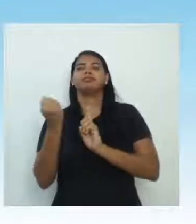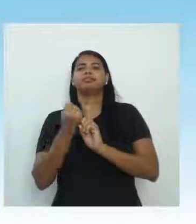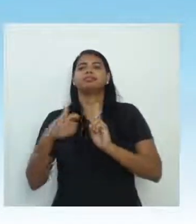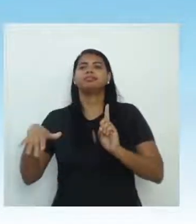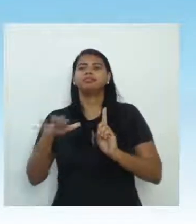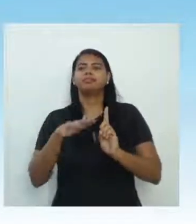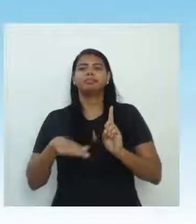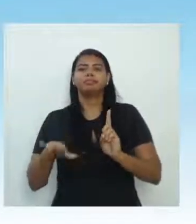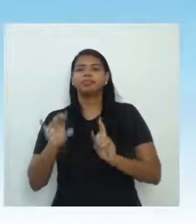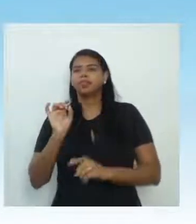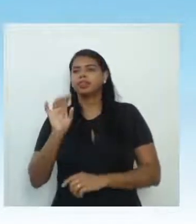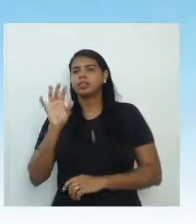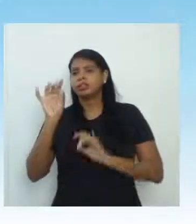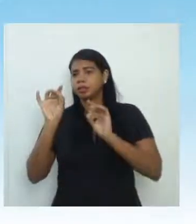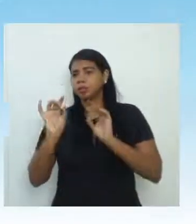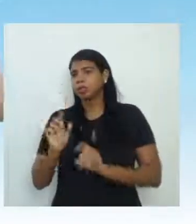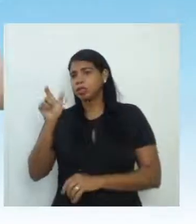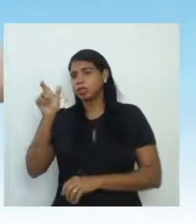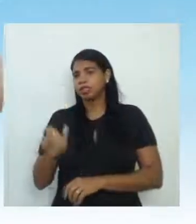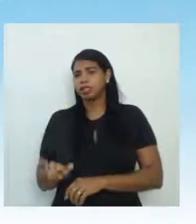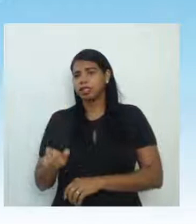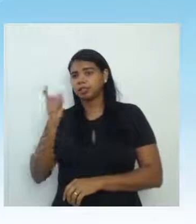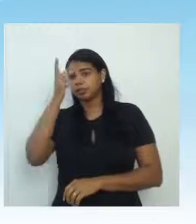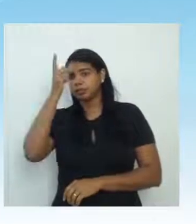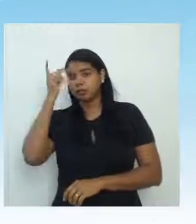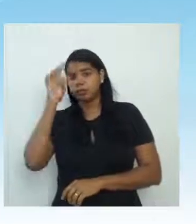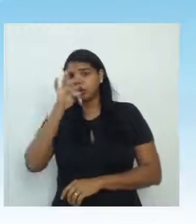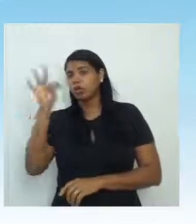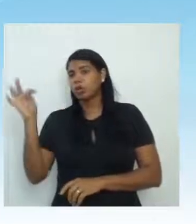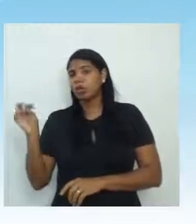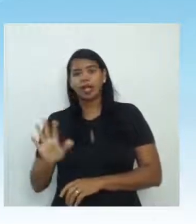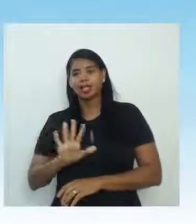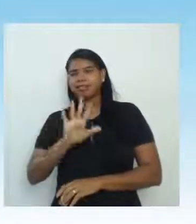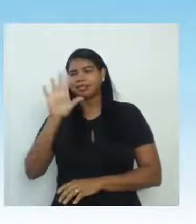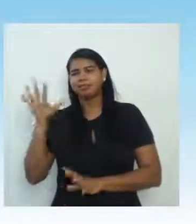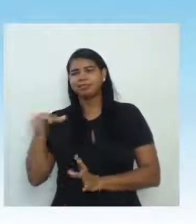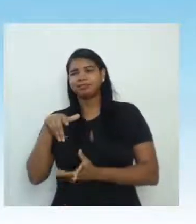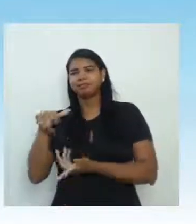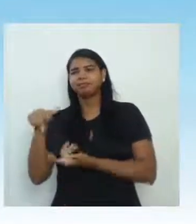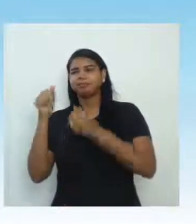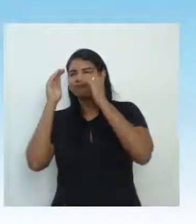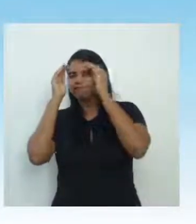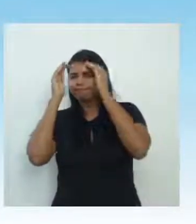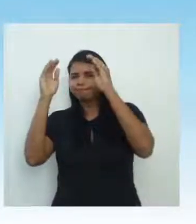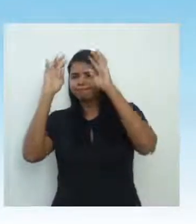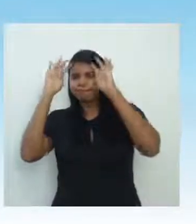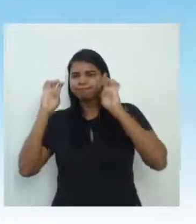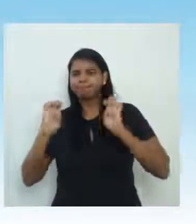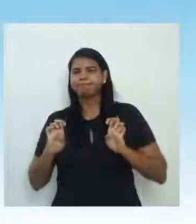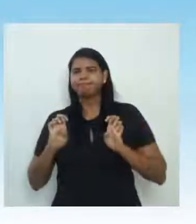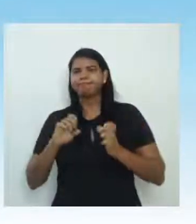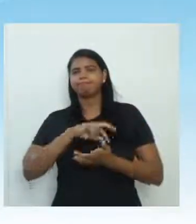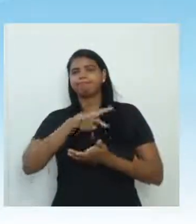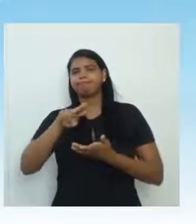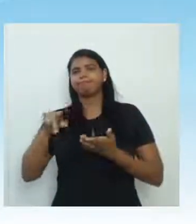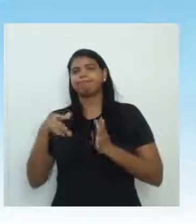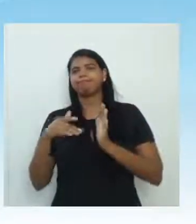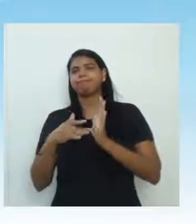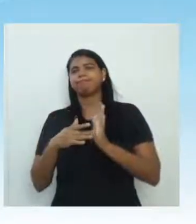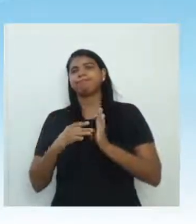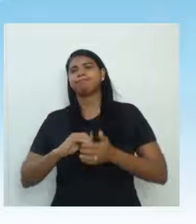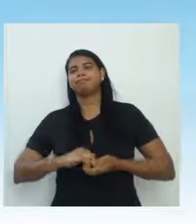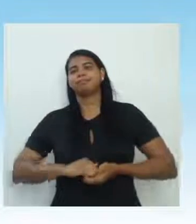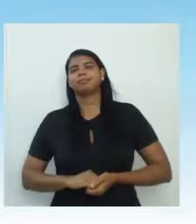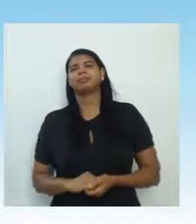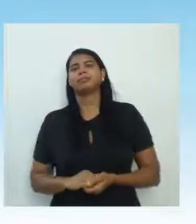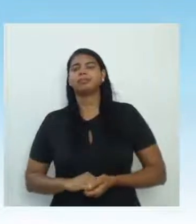para um perfil específico, né? Ele é para todo mundo e a gente precisa respeitar as pluralidades. E uma coisa importante, professor,